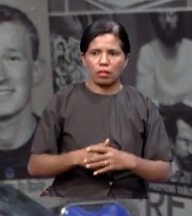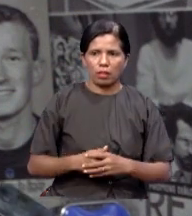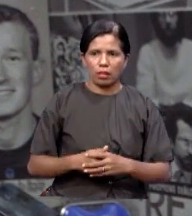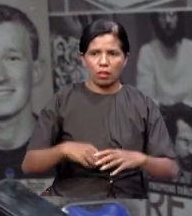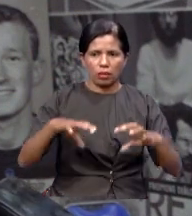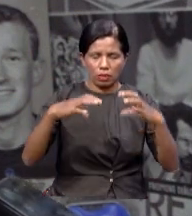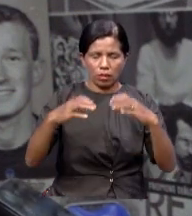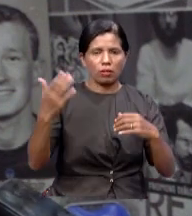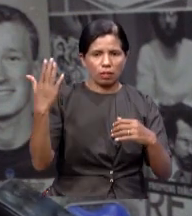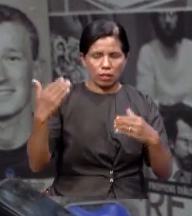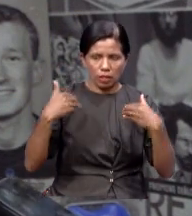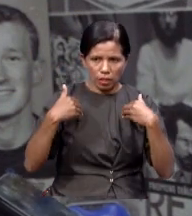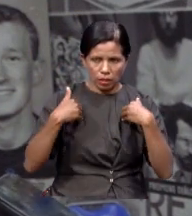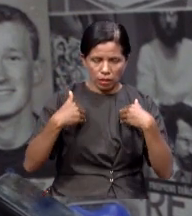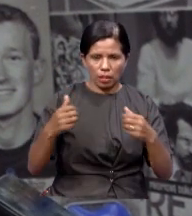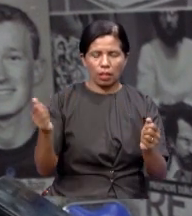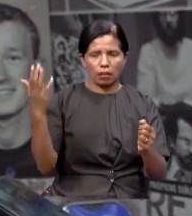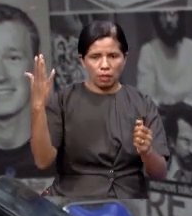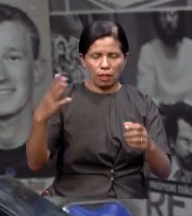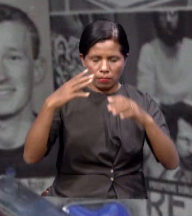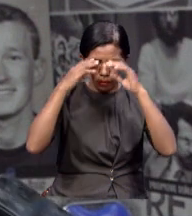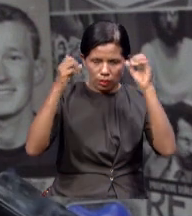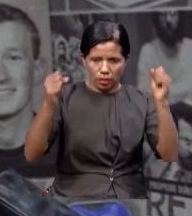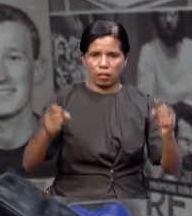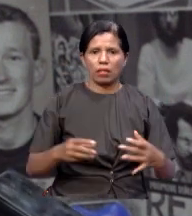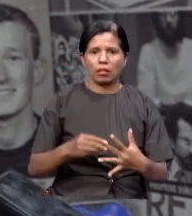conselho de imprensa ia ba presidente Liu